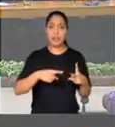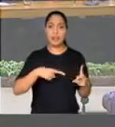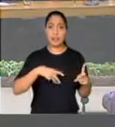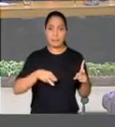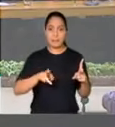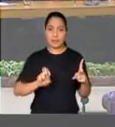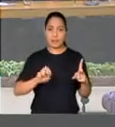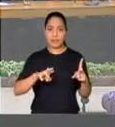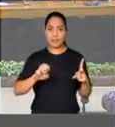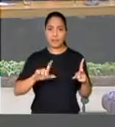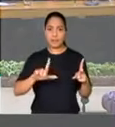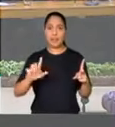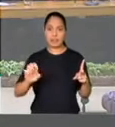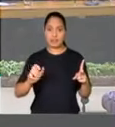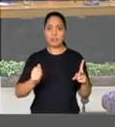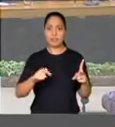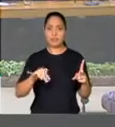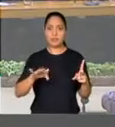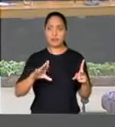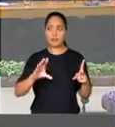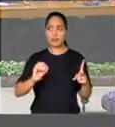aqui.